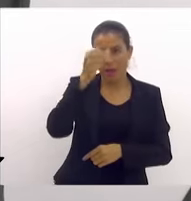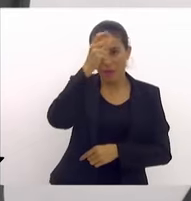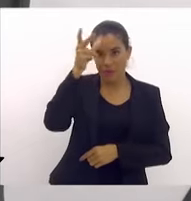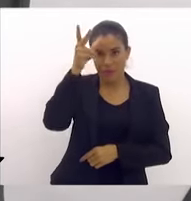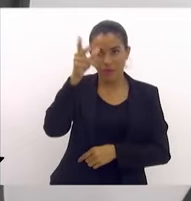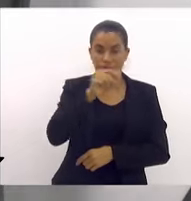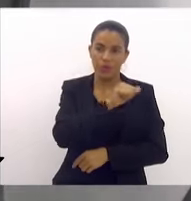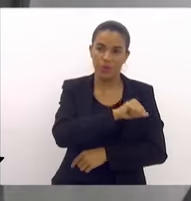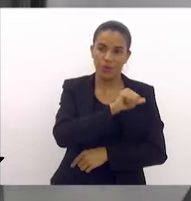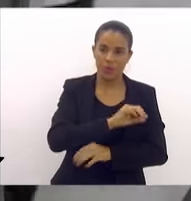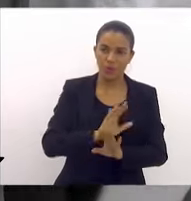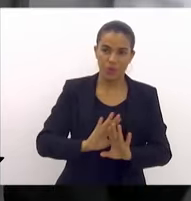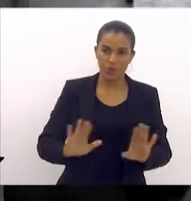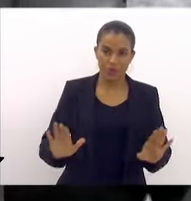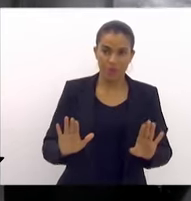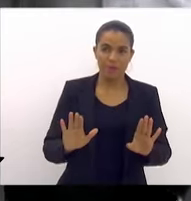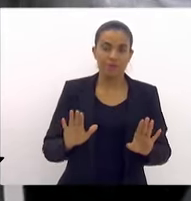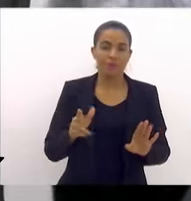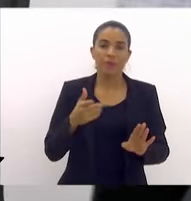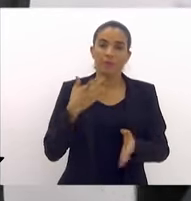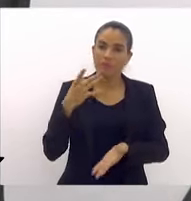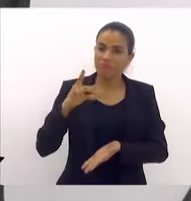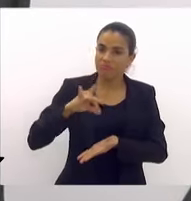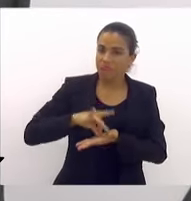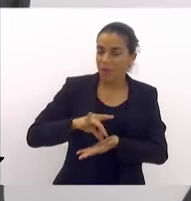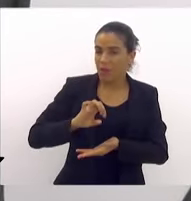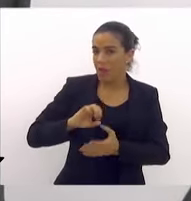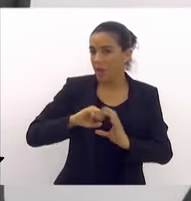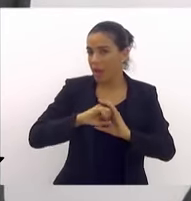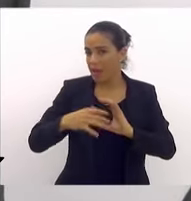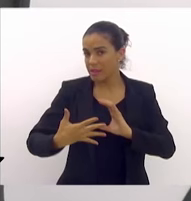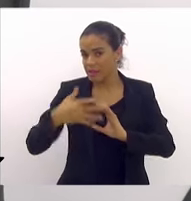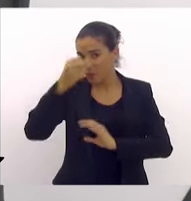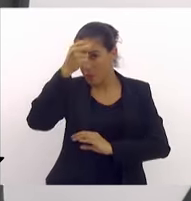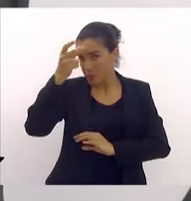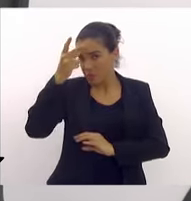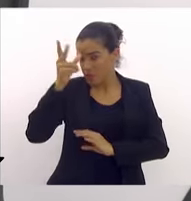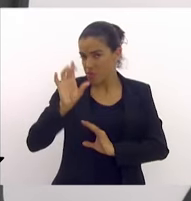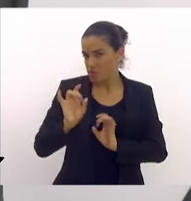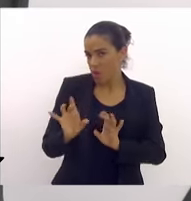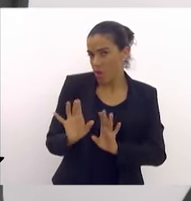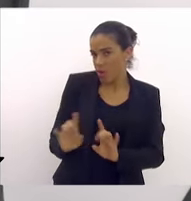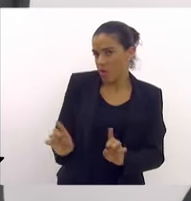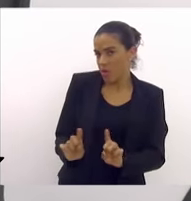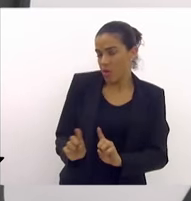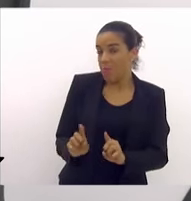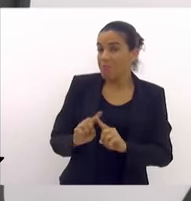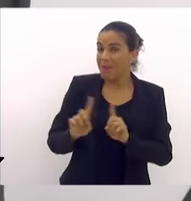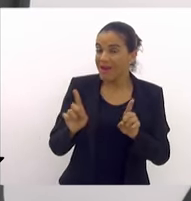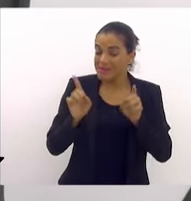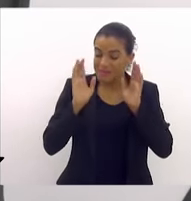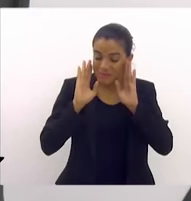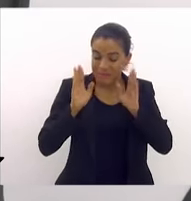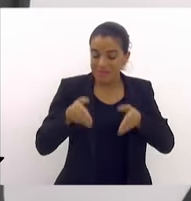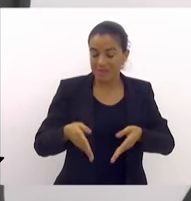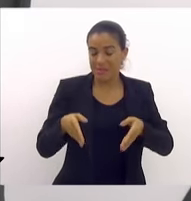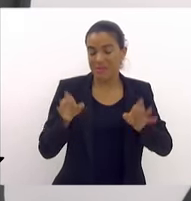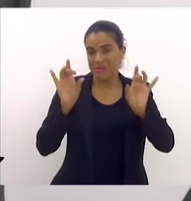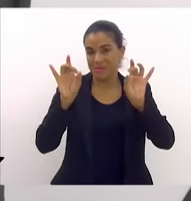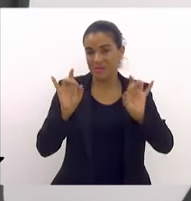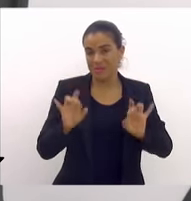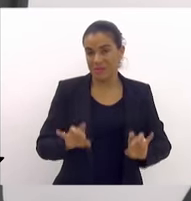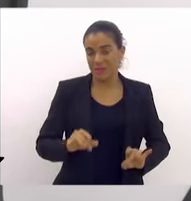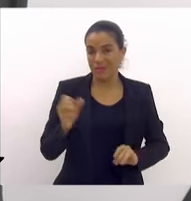Rio de Janeiro. Mas é fato, não é só uma característica da Prefeitura do Rio, mas aqui, em especial, está muito grave a